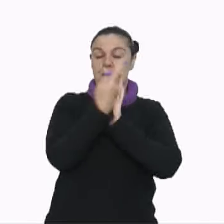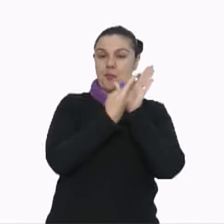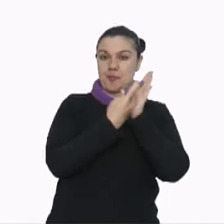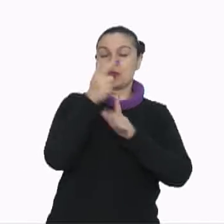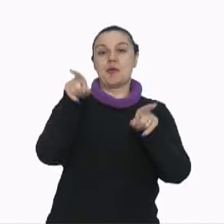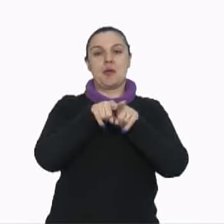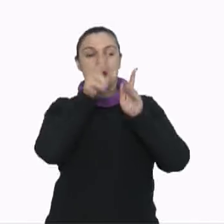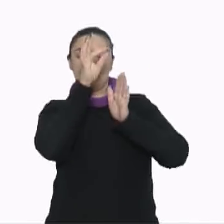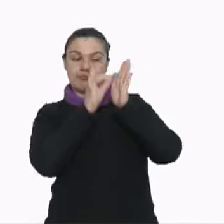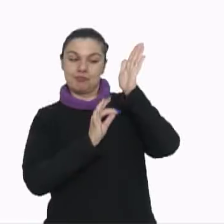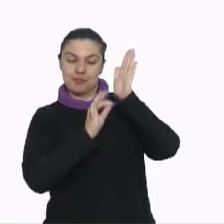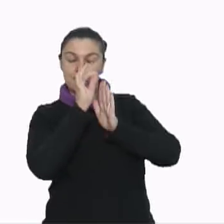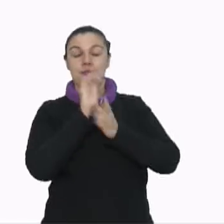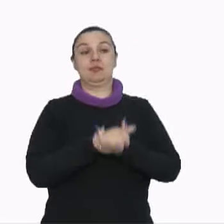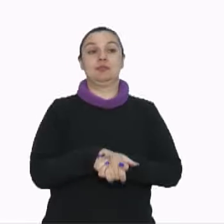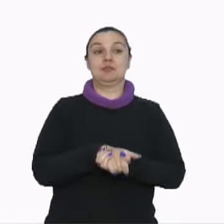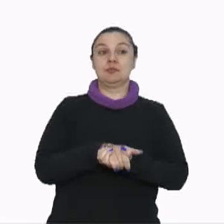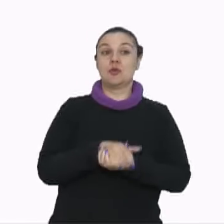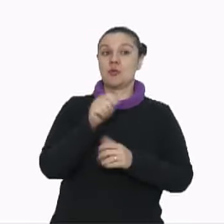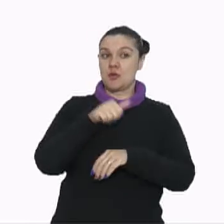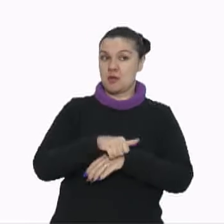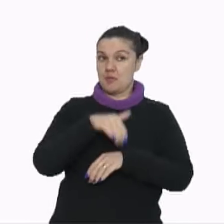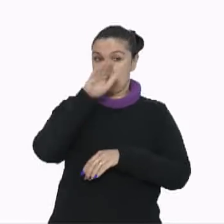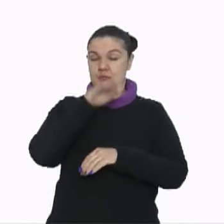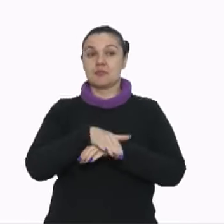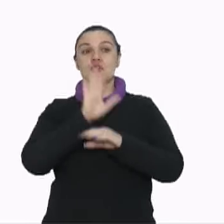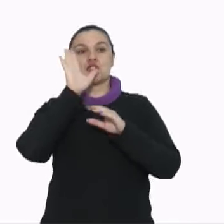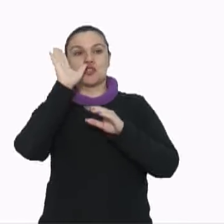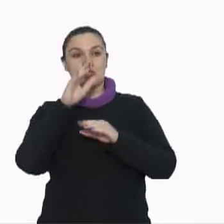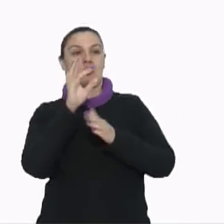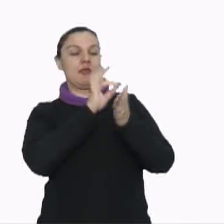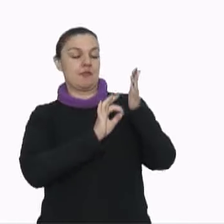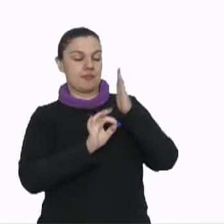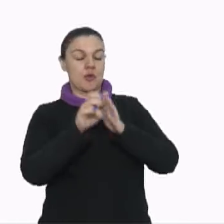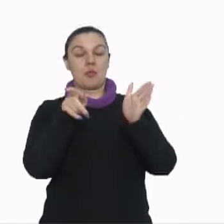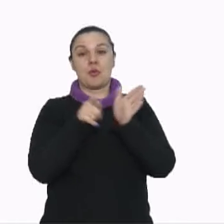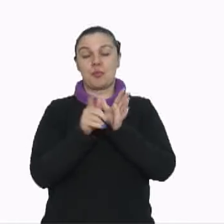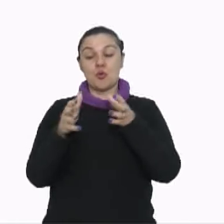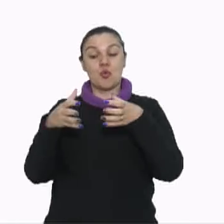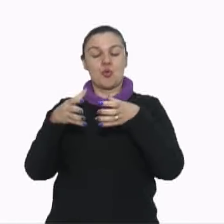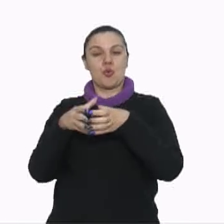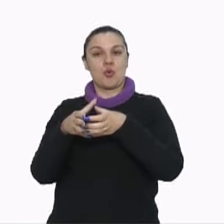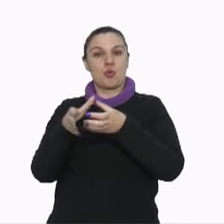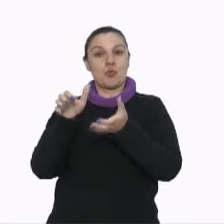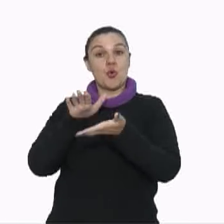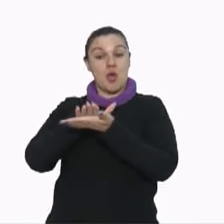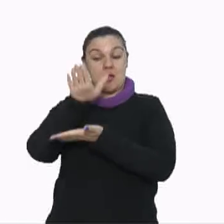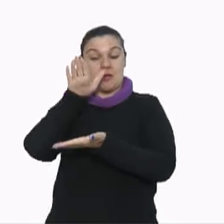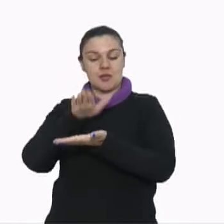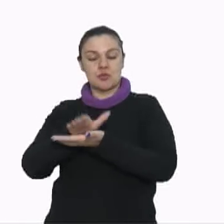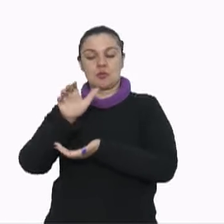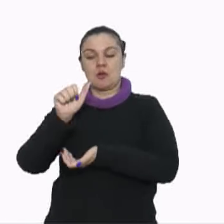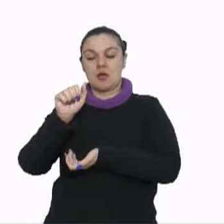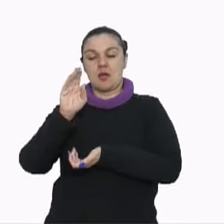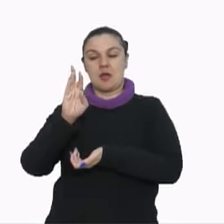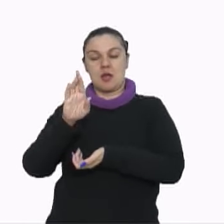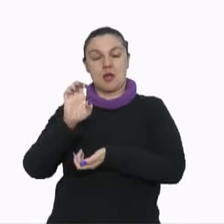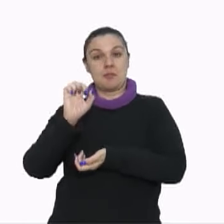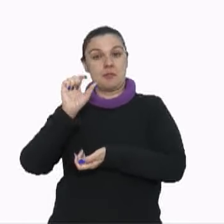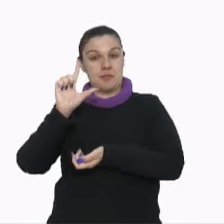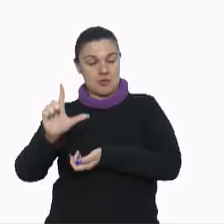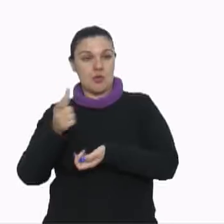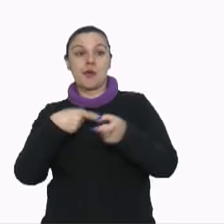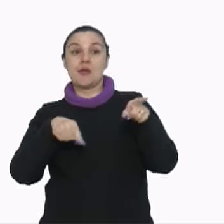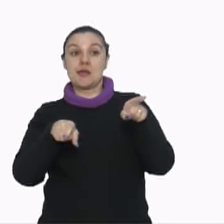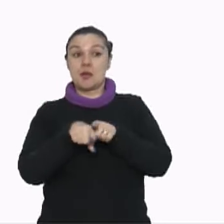pintor. O que mais que a gente conheceu dele? Foi ilustrador da equipe Abril e ilustrou para autores como Ruth Rocha e Pedro